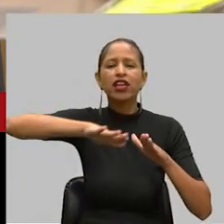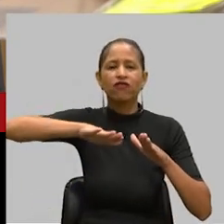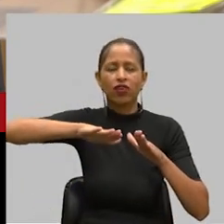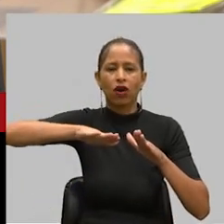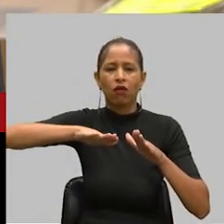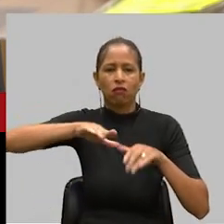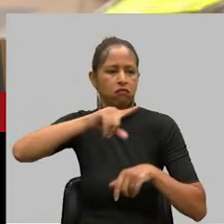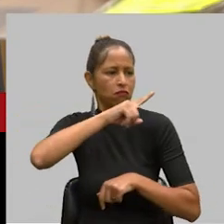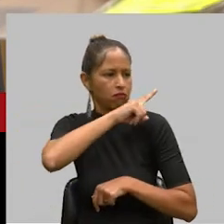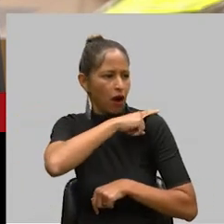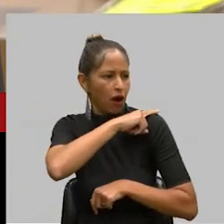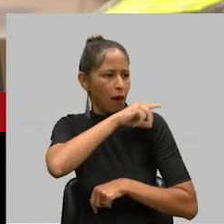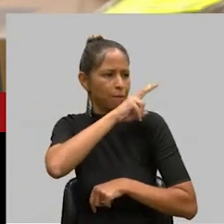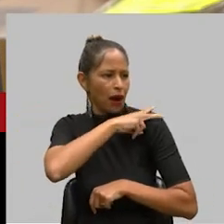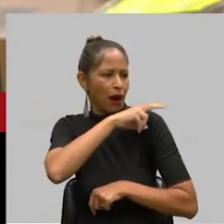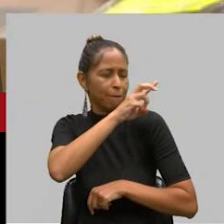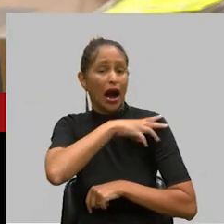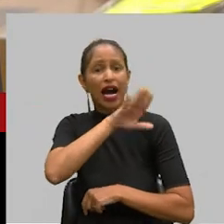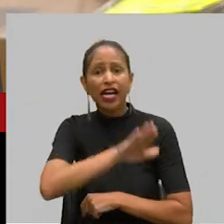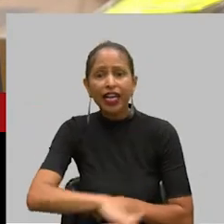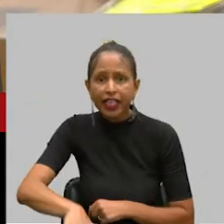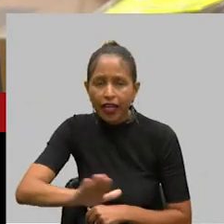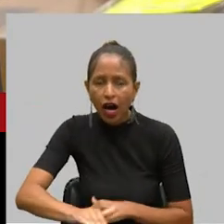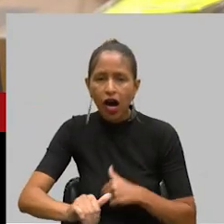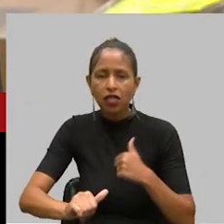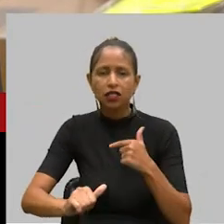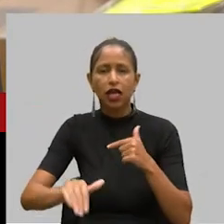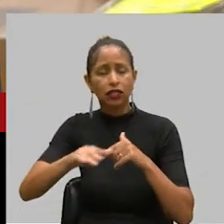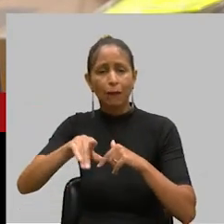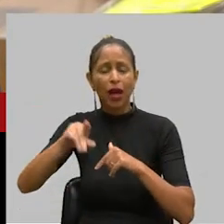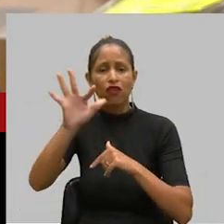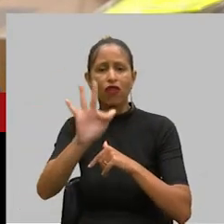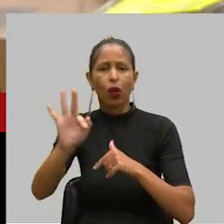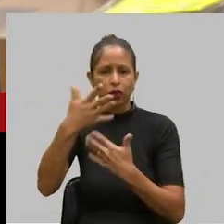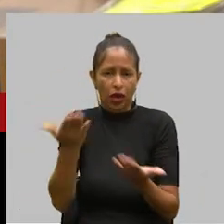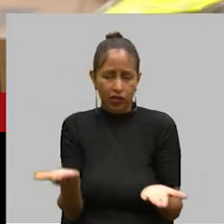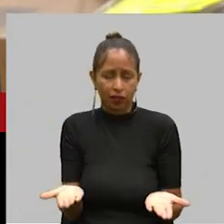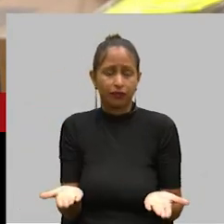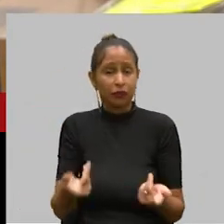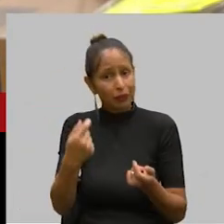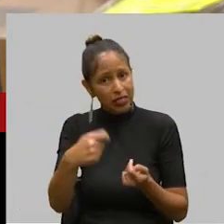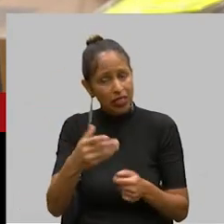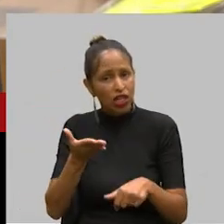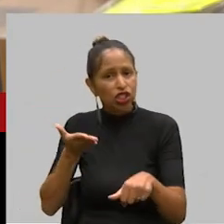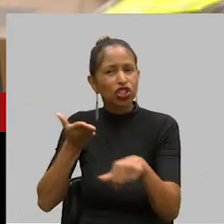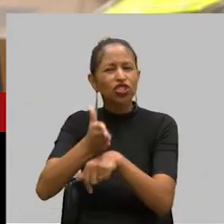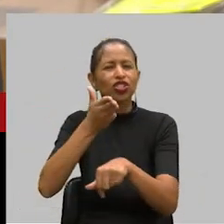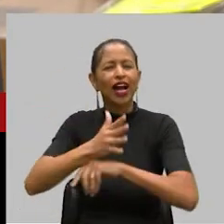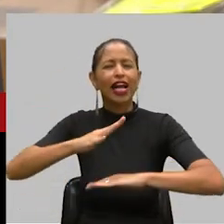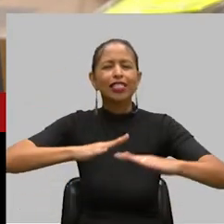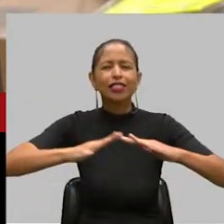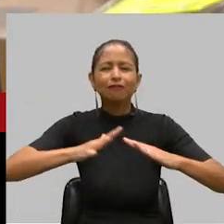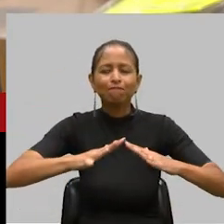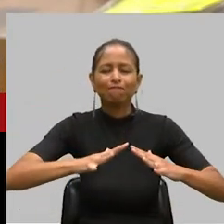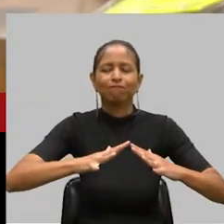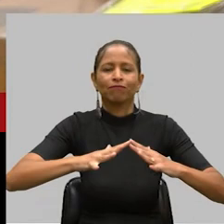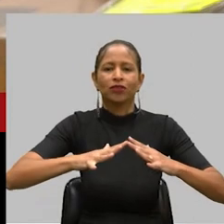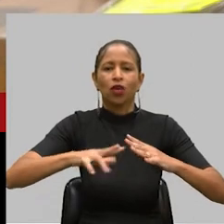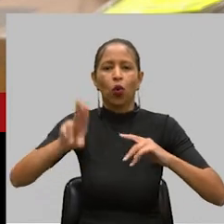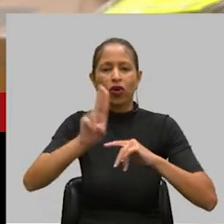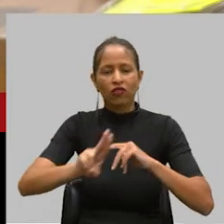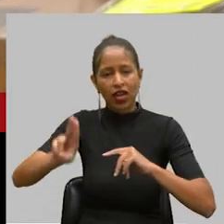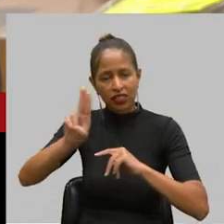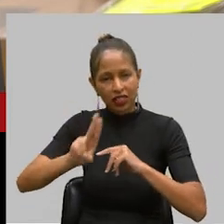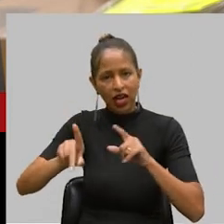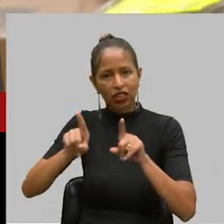fundamental no nível Infantil Fundamental e no nível superior também né nesse sentido uma universidade com a configuração